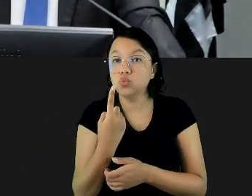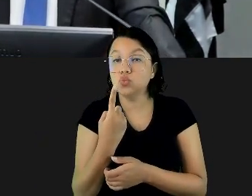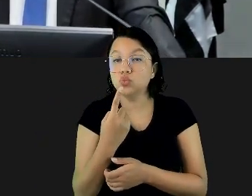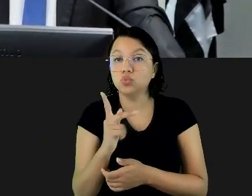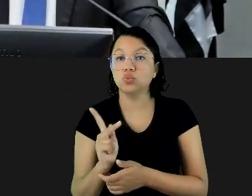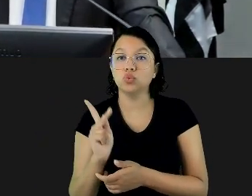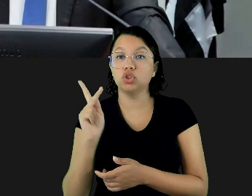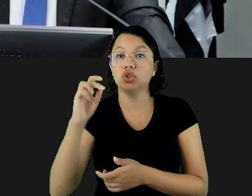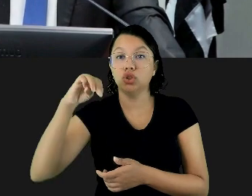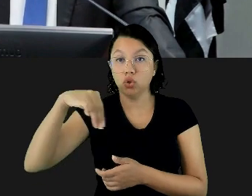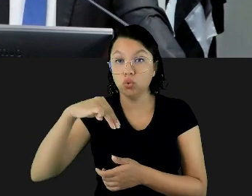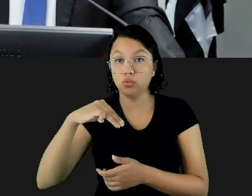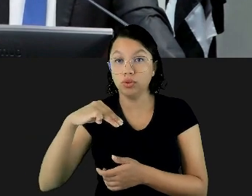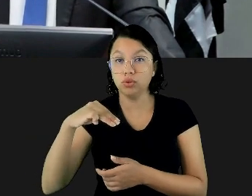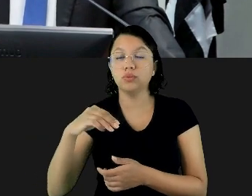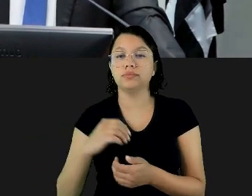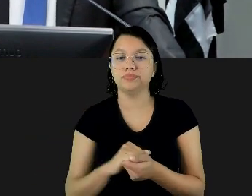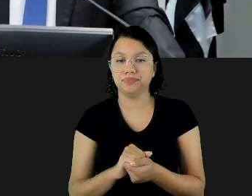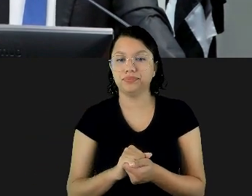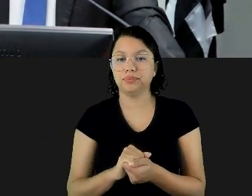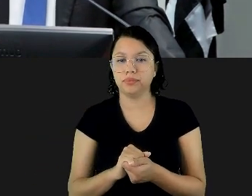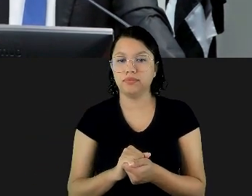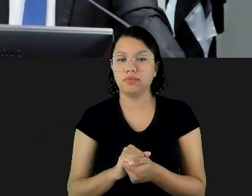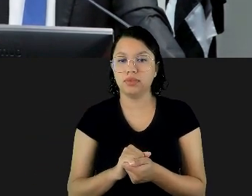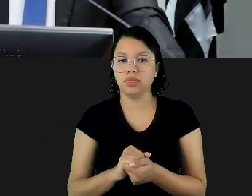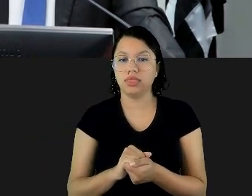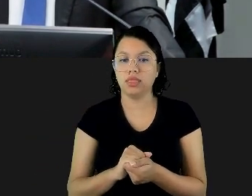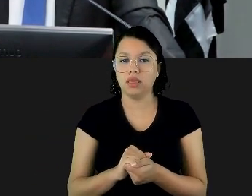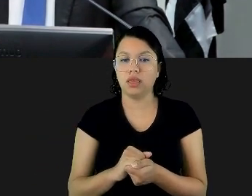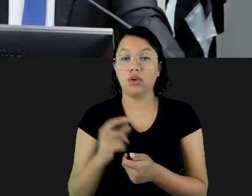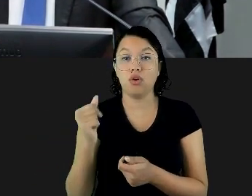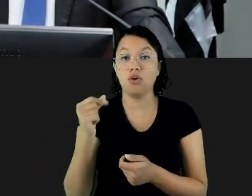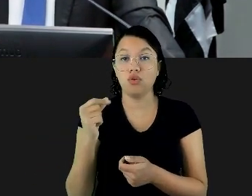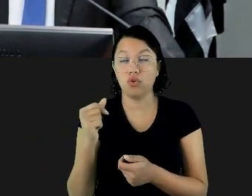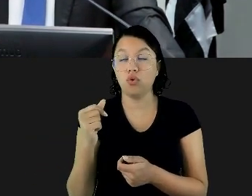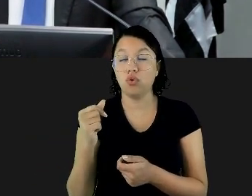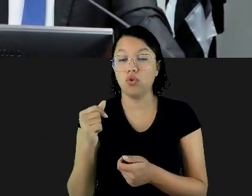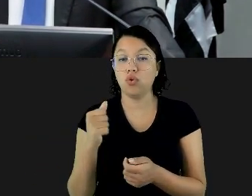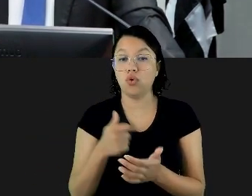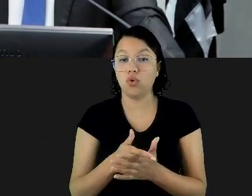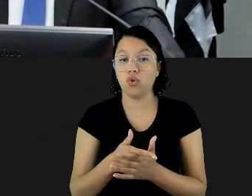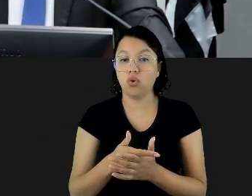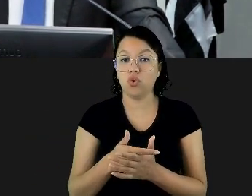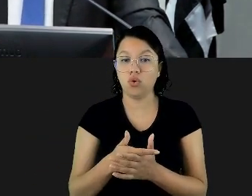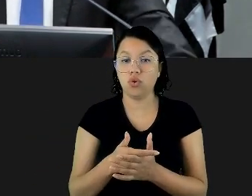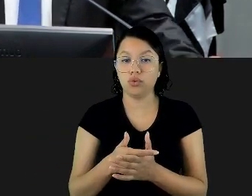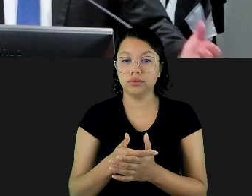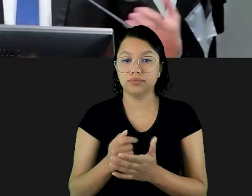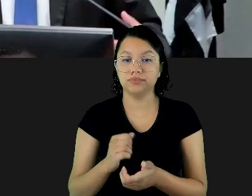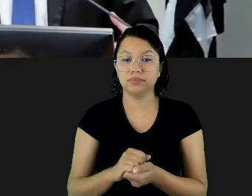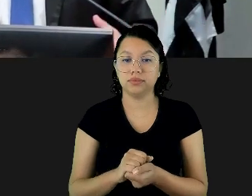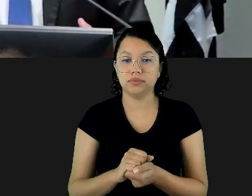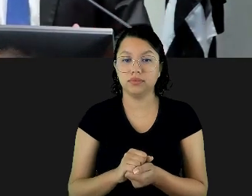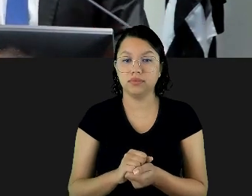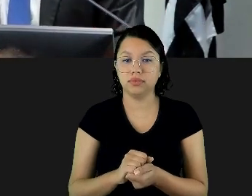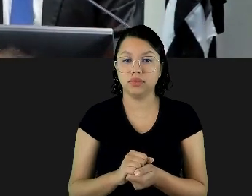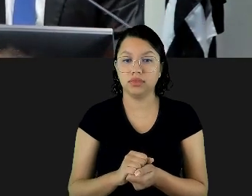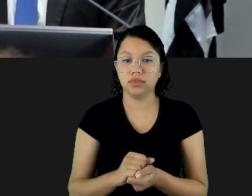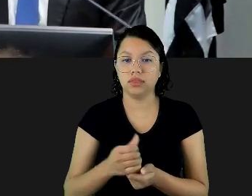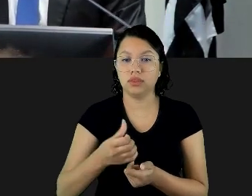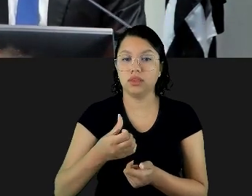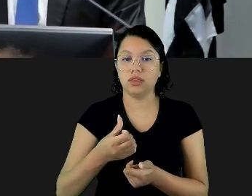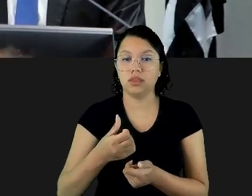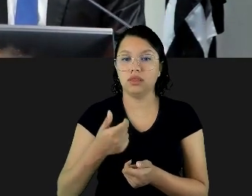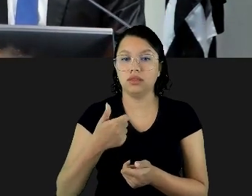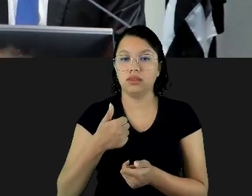Ela está orçada em 102 milhões e 600 mil dólares. E isso aí foi